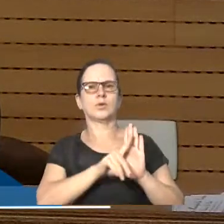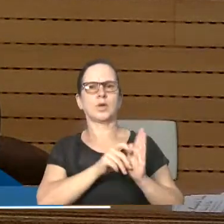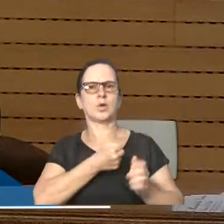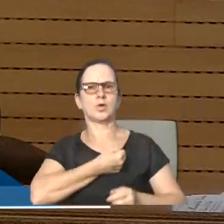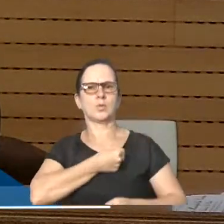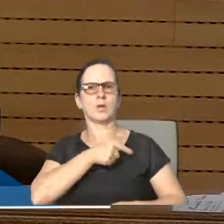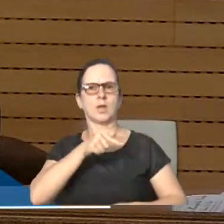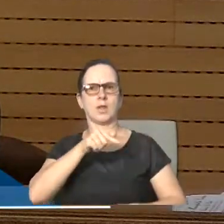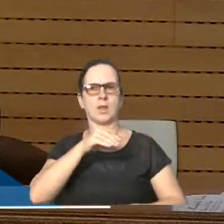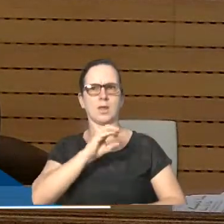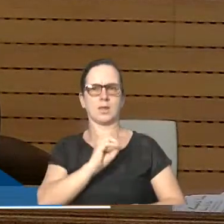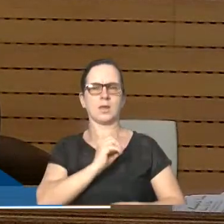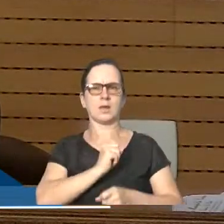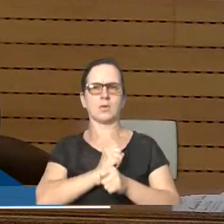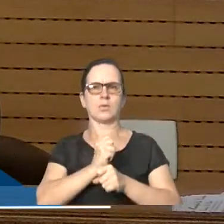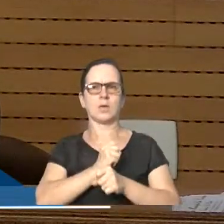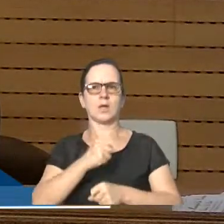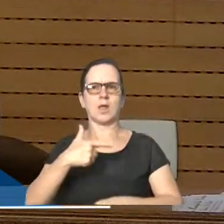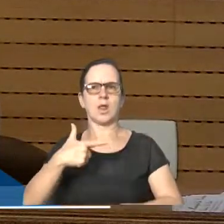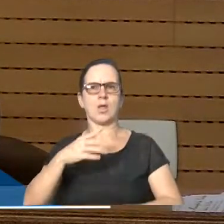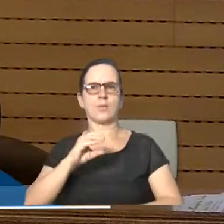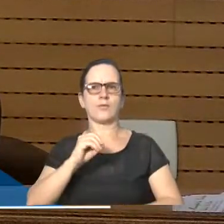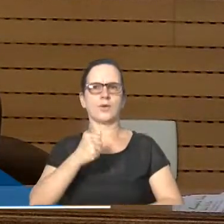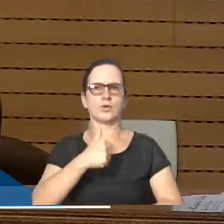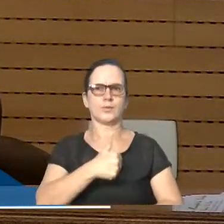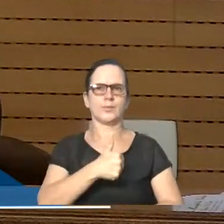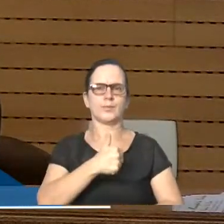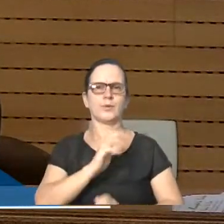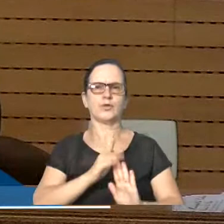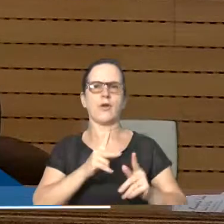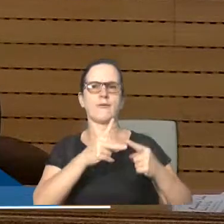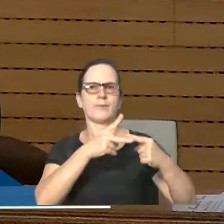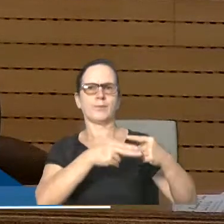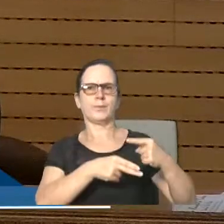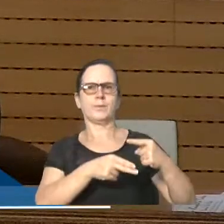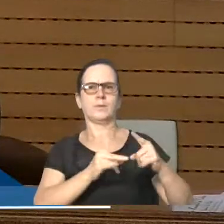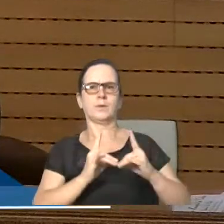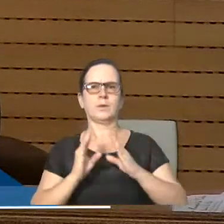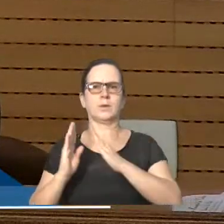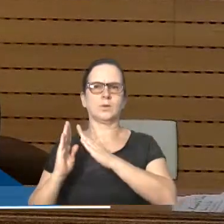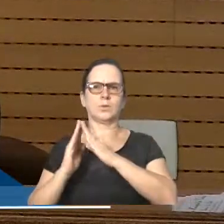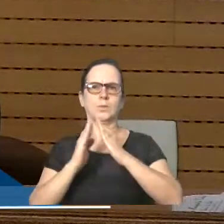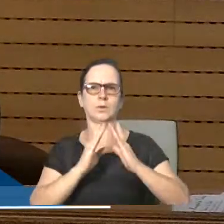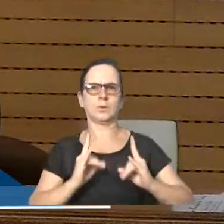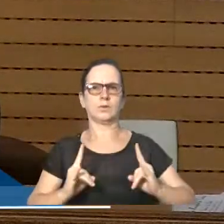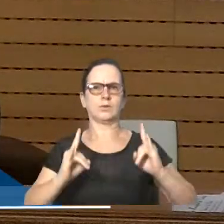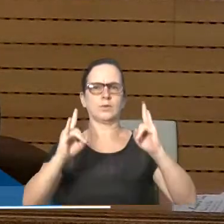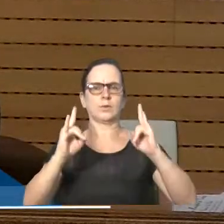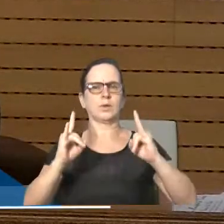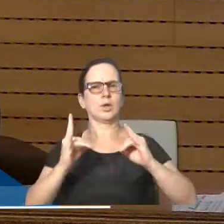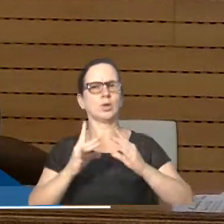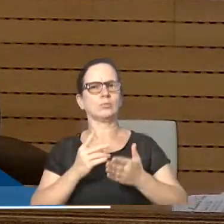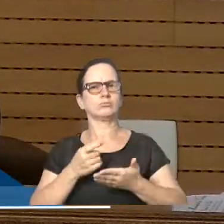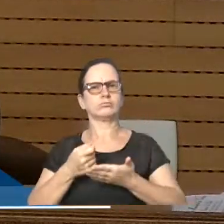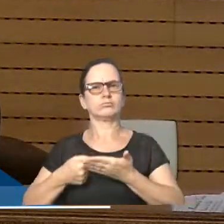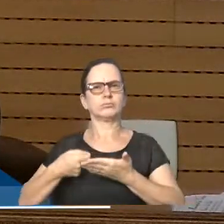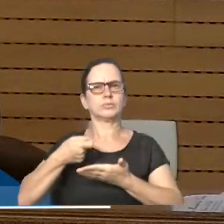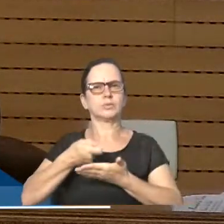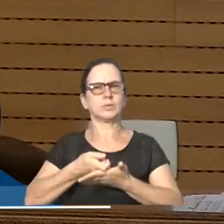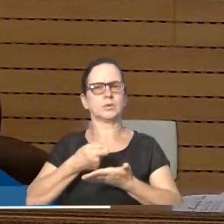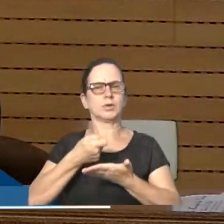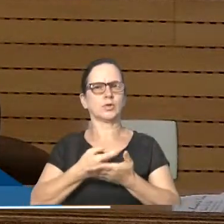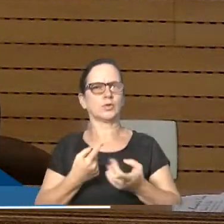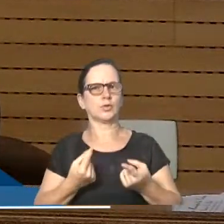número 70/2021, vetado, nos programas habitacionais públicos ou subsidiados com recursos